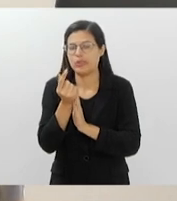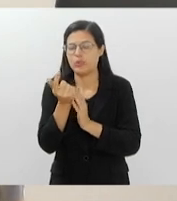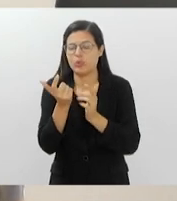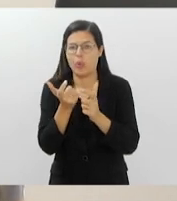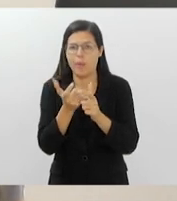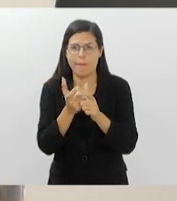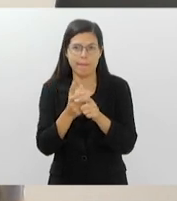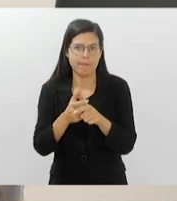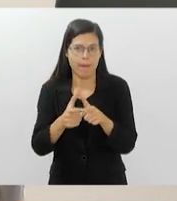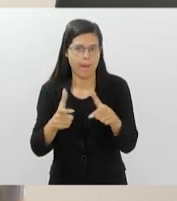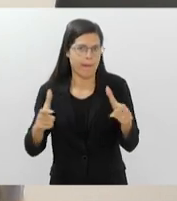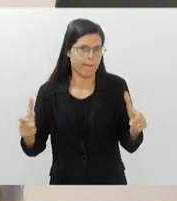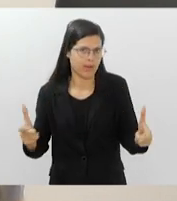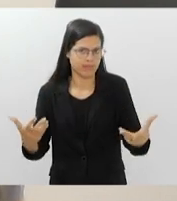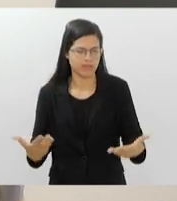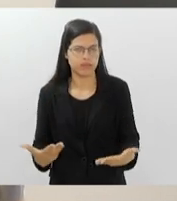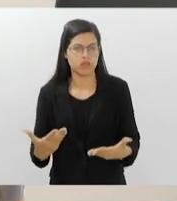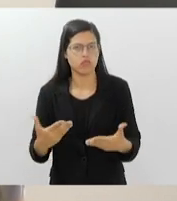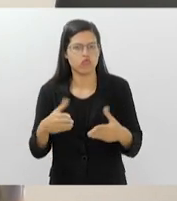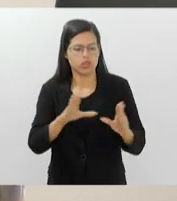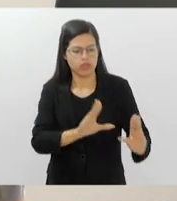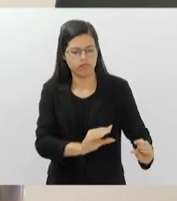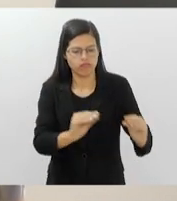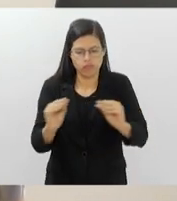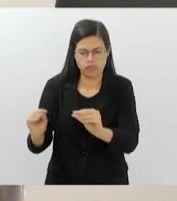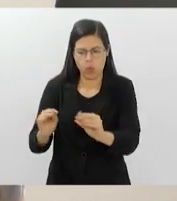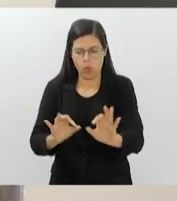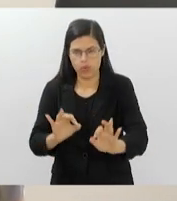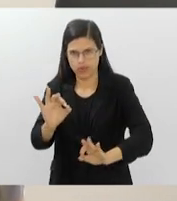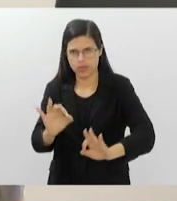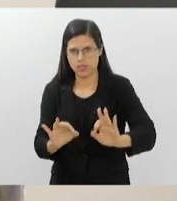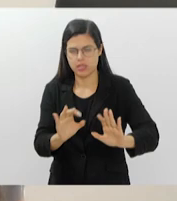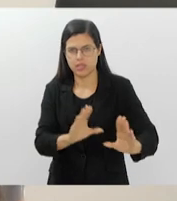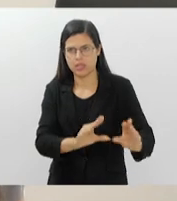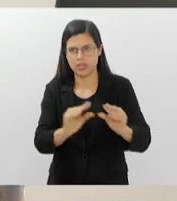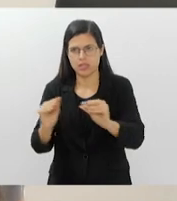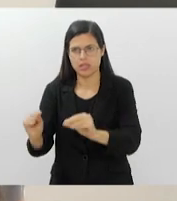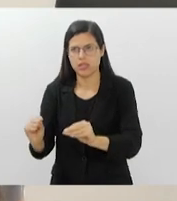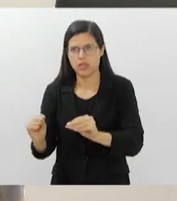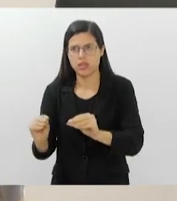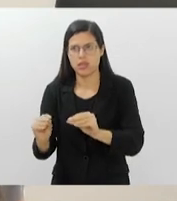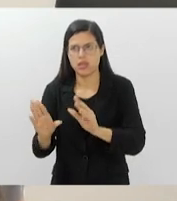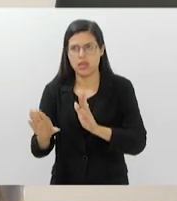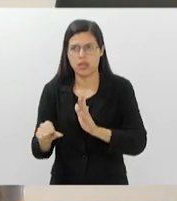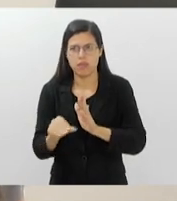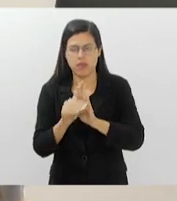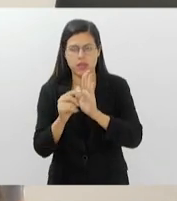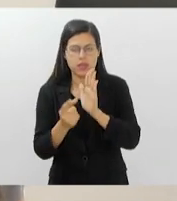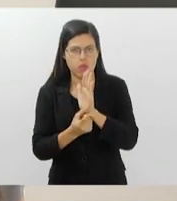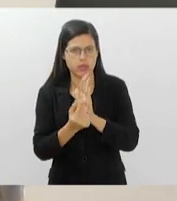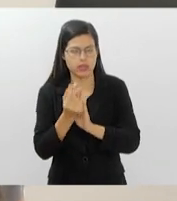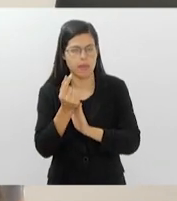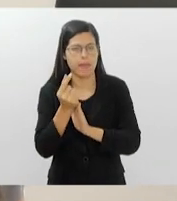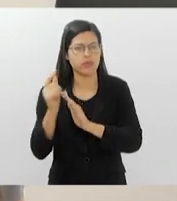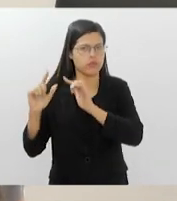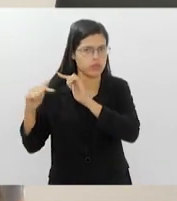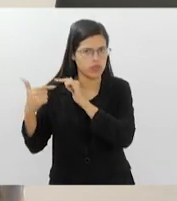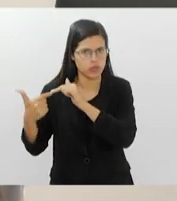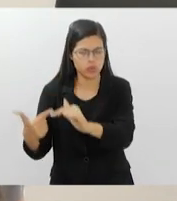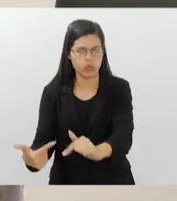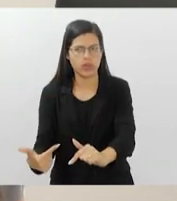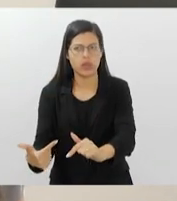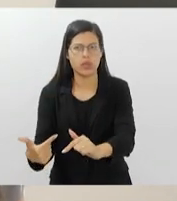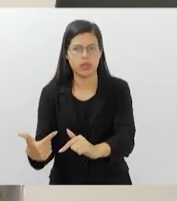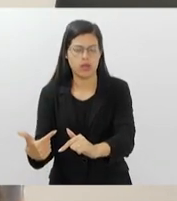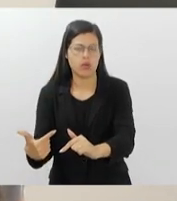remaneja você tira de alguém para cá então essa chama emenda de orçamento tradicional que na maioria